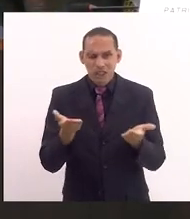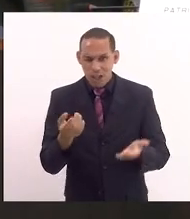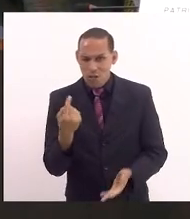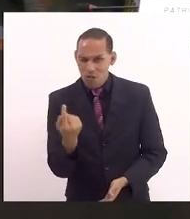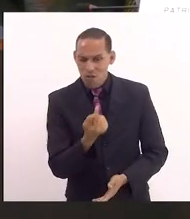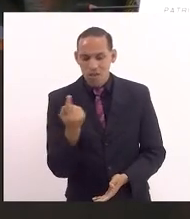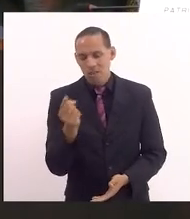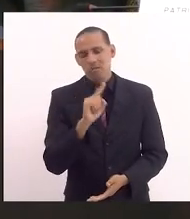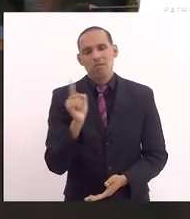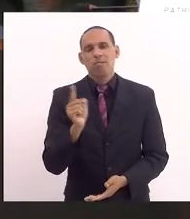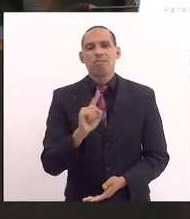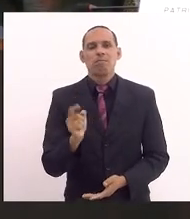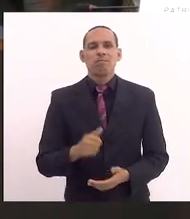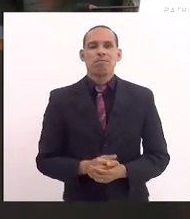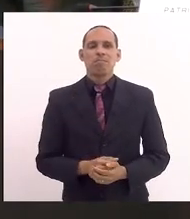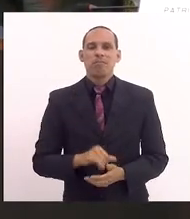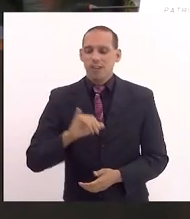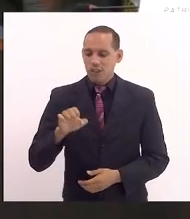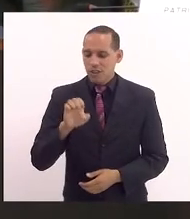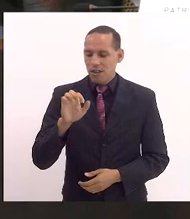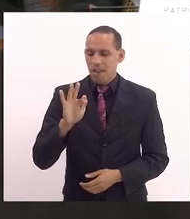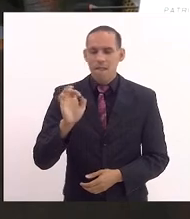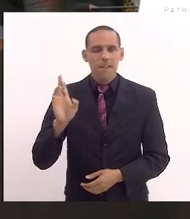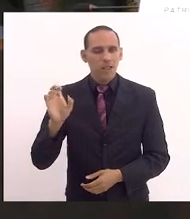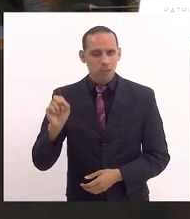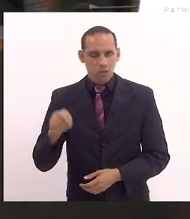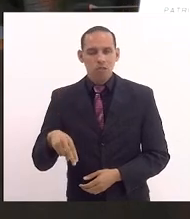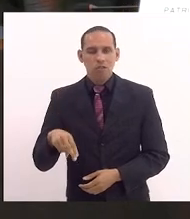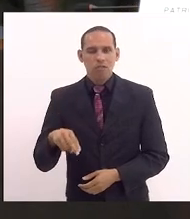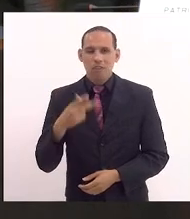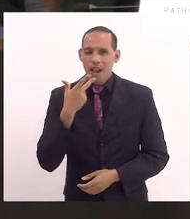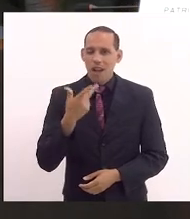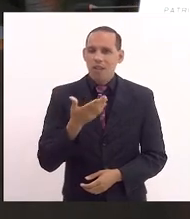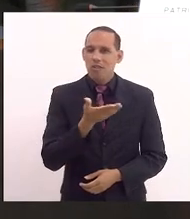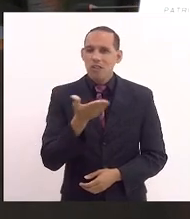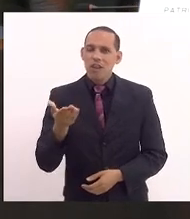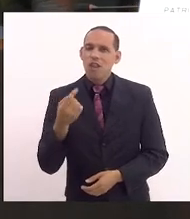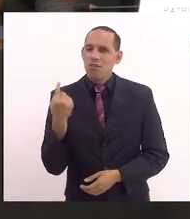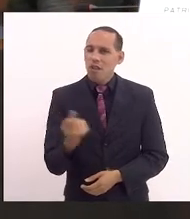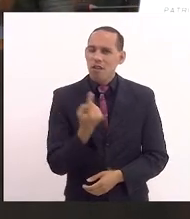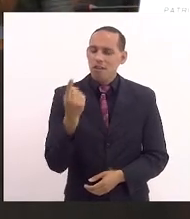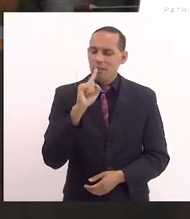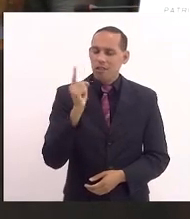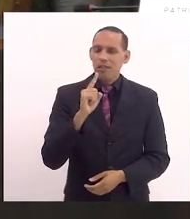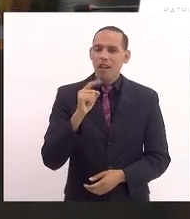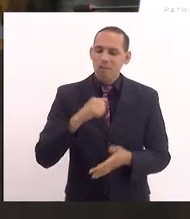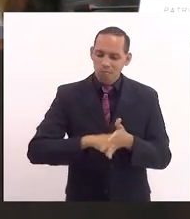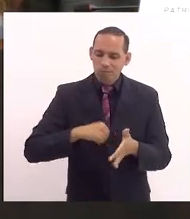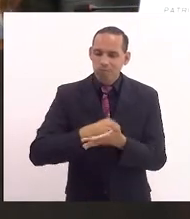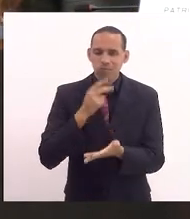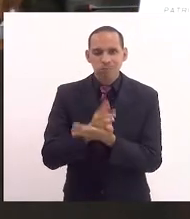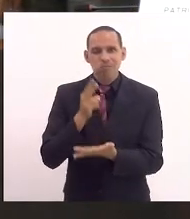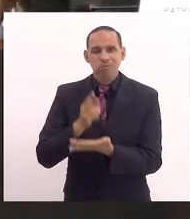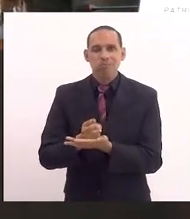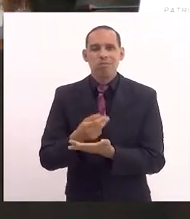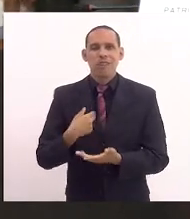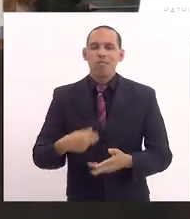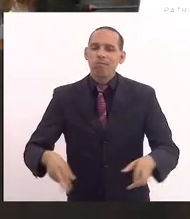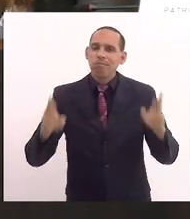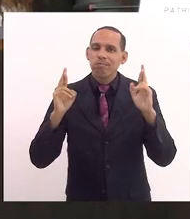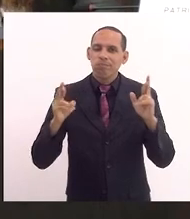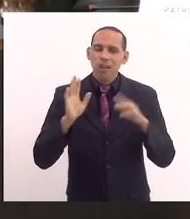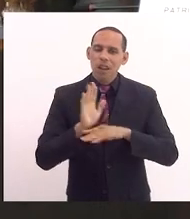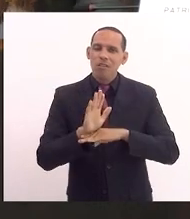sozinhos. Acho que o Jefferson falou isso, né? Vocês não estão sozinhos, a luta continua. Espero, de alguma forma,